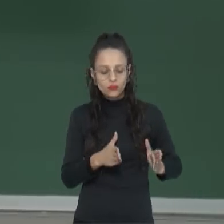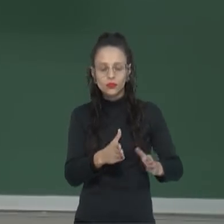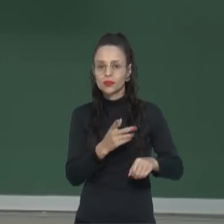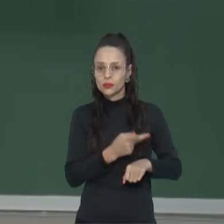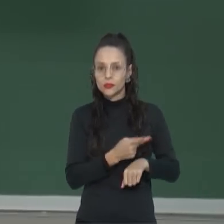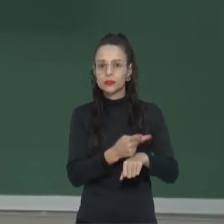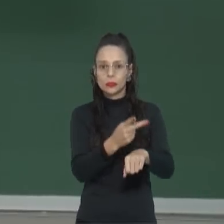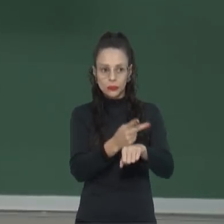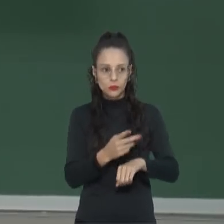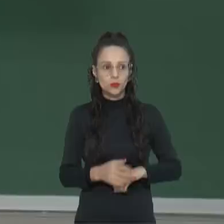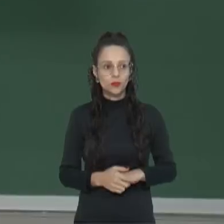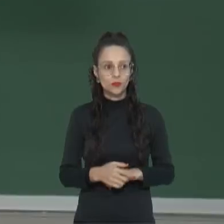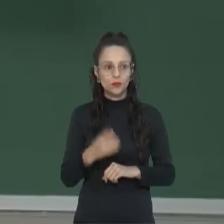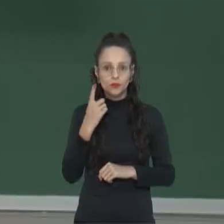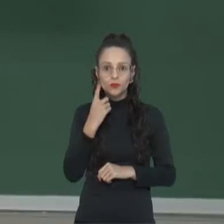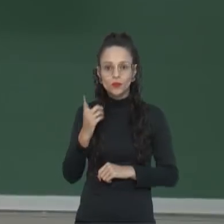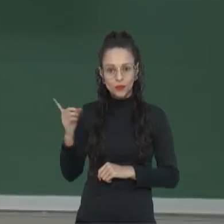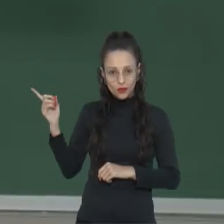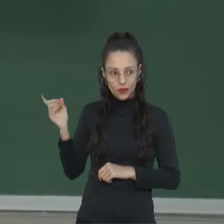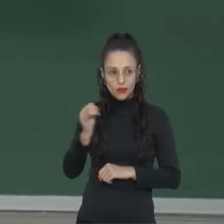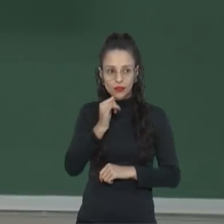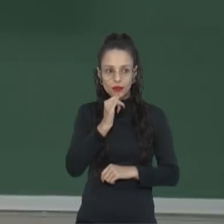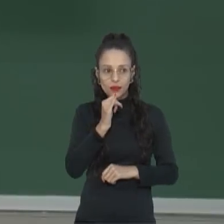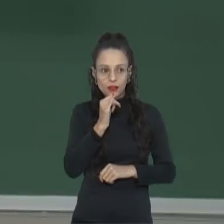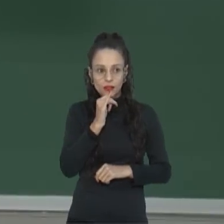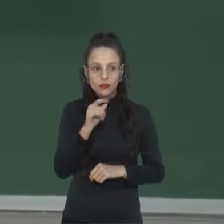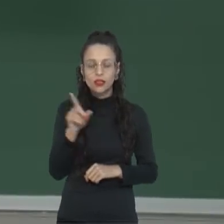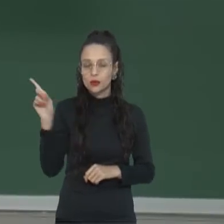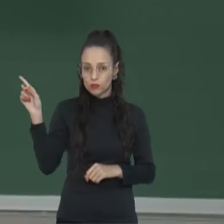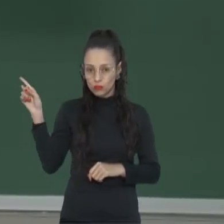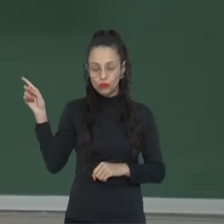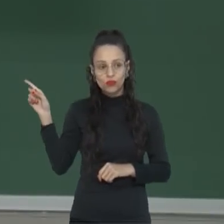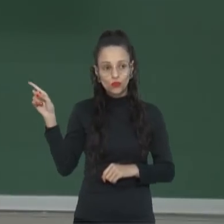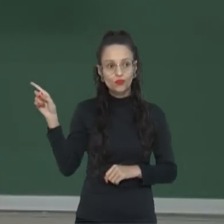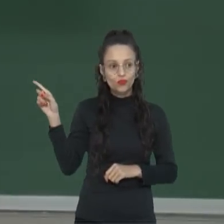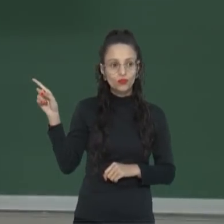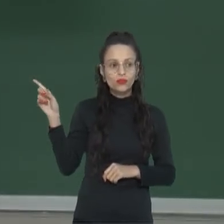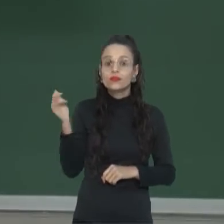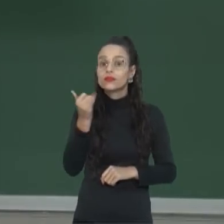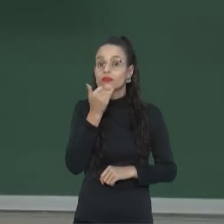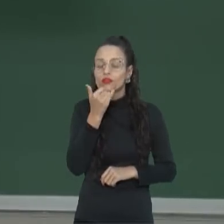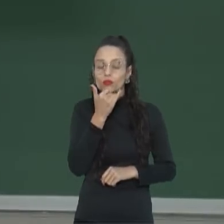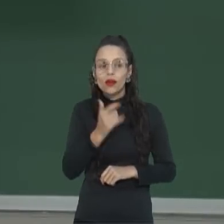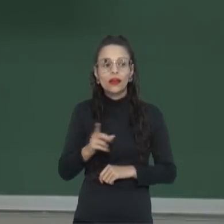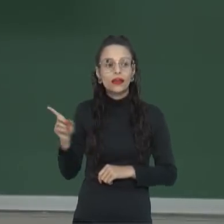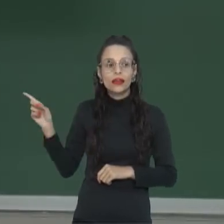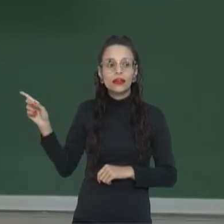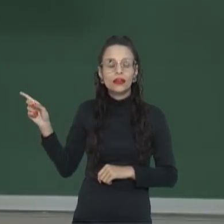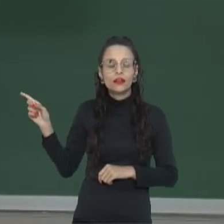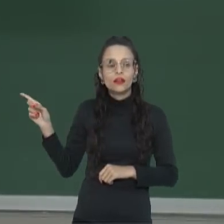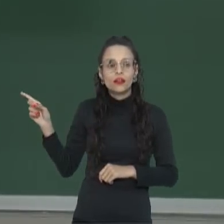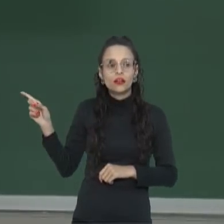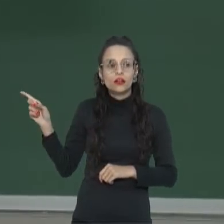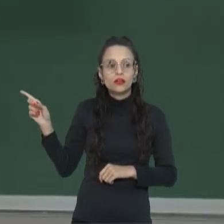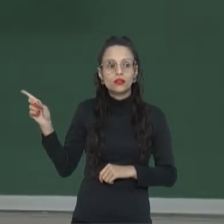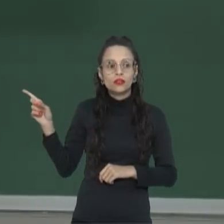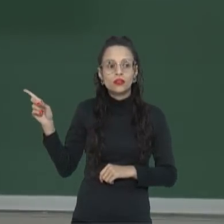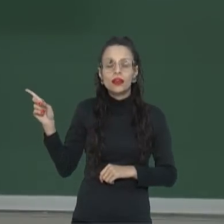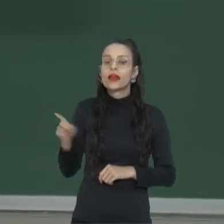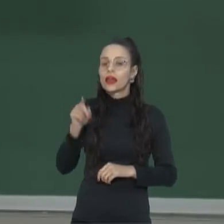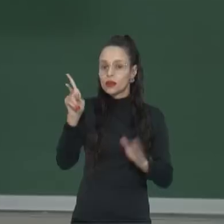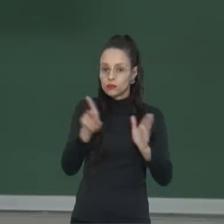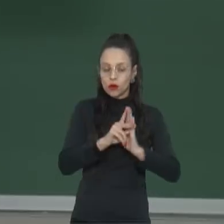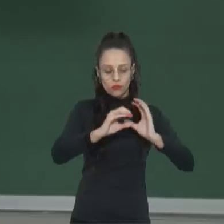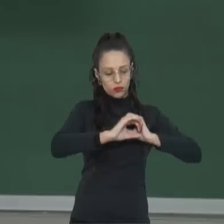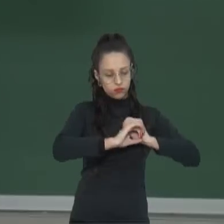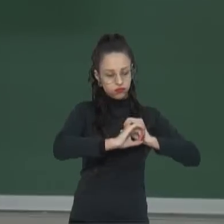com pedras. Aqui nós estamos trazendo um exemplo de um esgoto, aqui também. Aqui, desculpe, esse aqui não é o esgoto, não. Isso aqui é uma distribuição